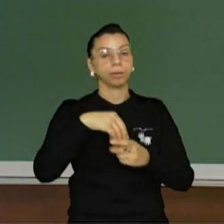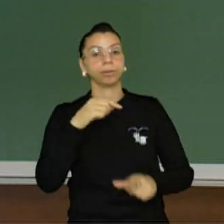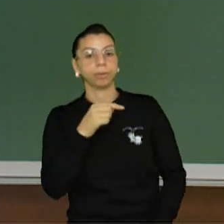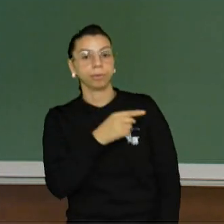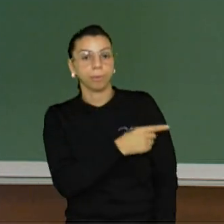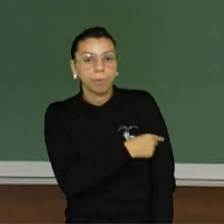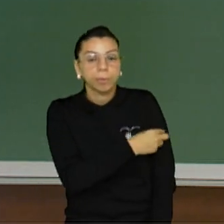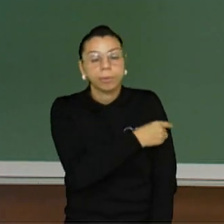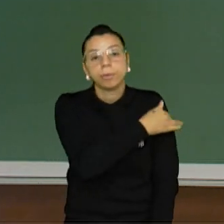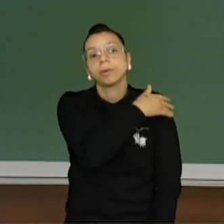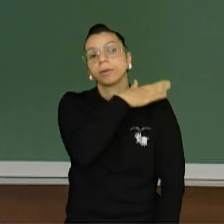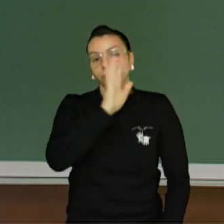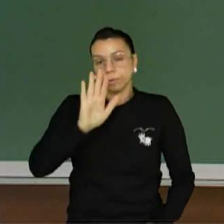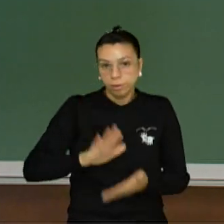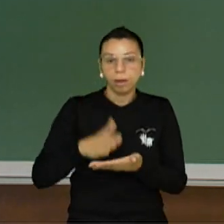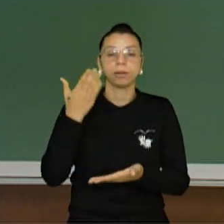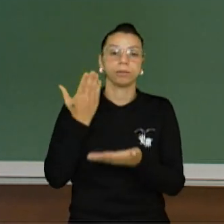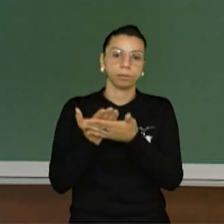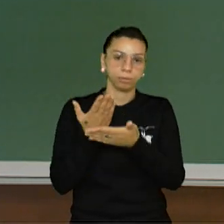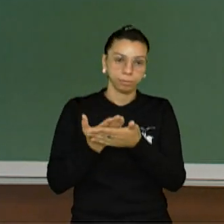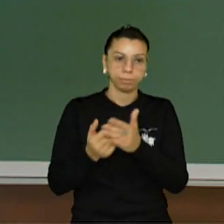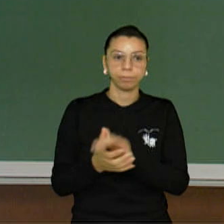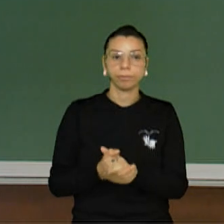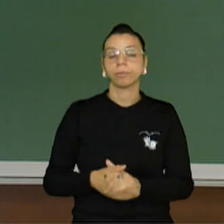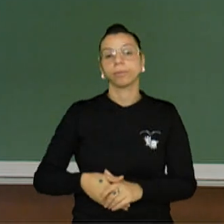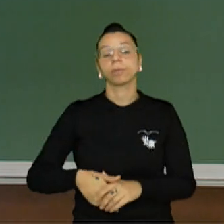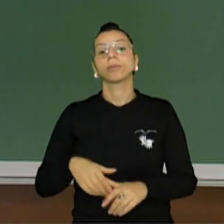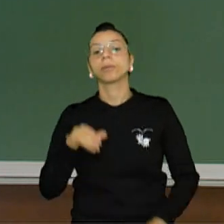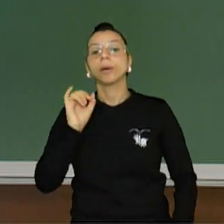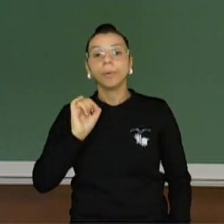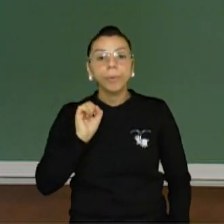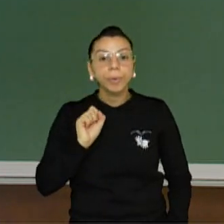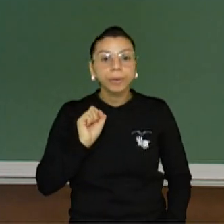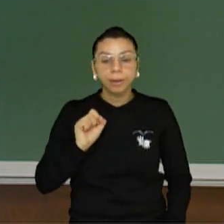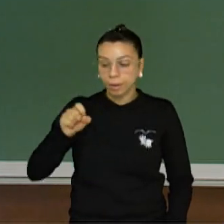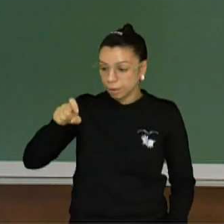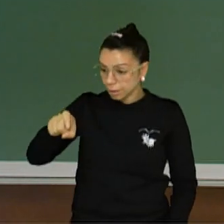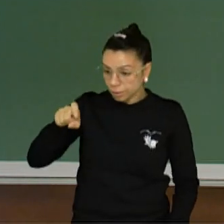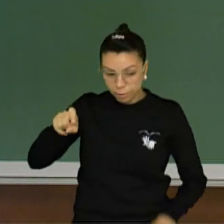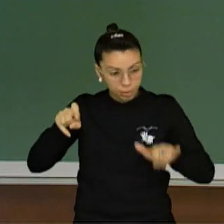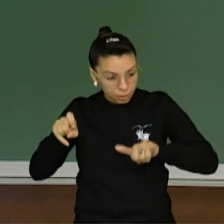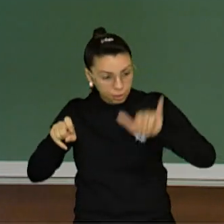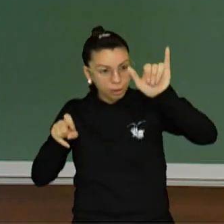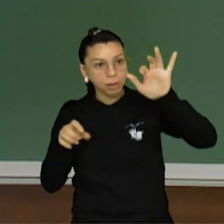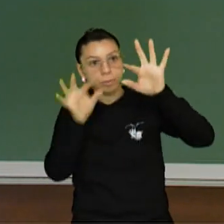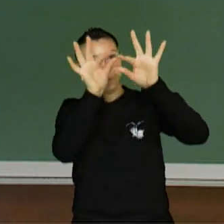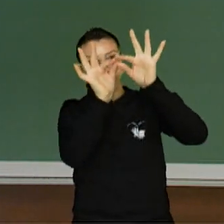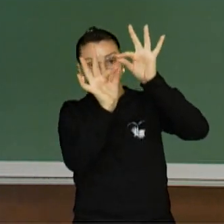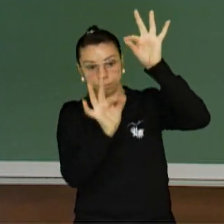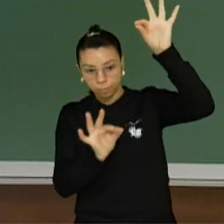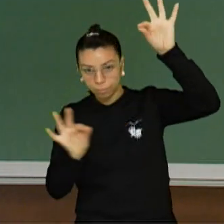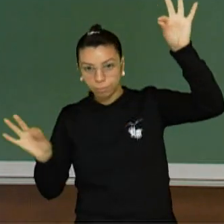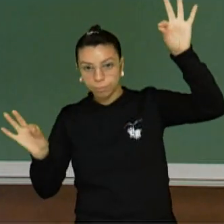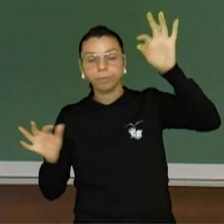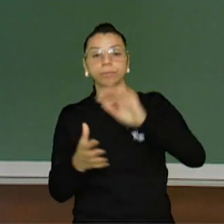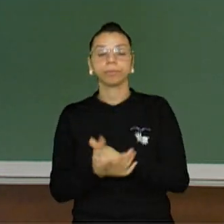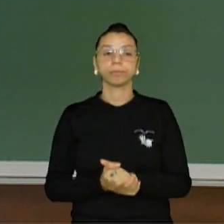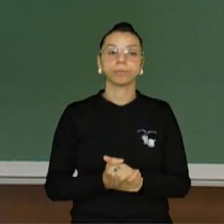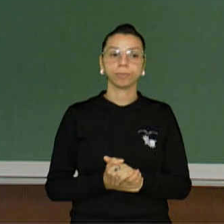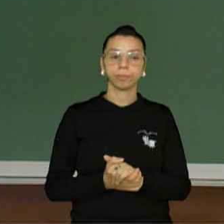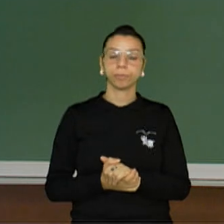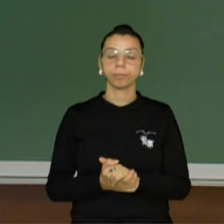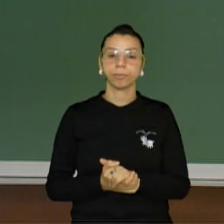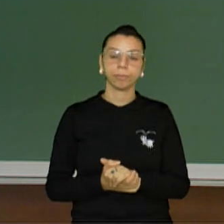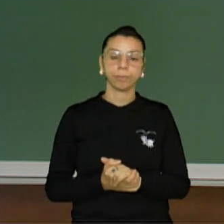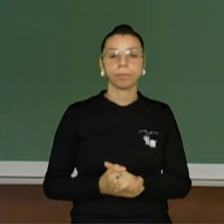Então, aqui, esse par aqui, ó, é sempre x e y. Aqui, então, nós temos x2 e y5.